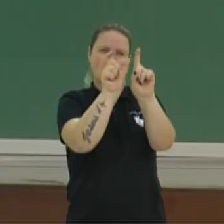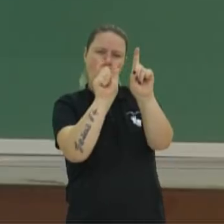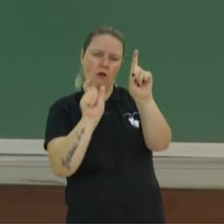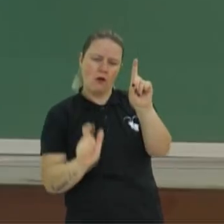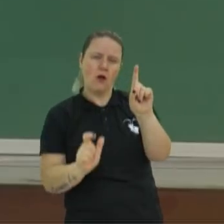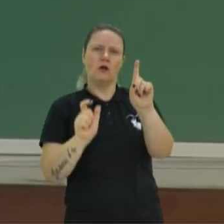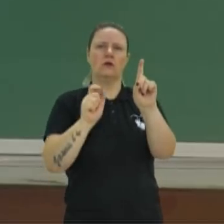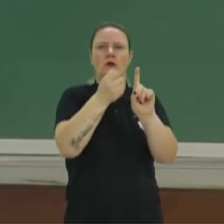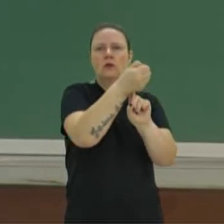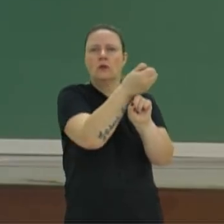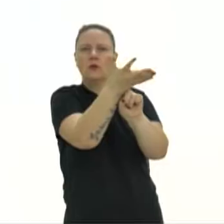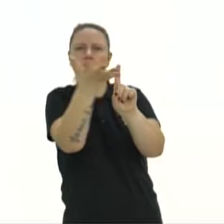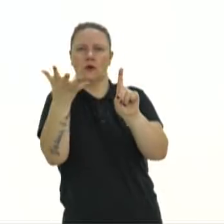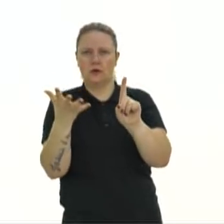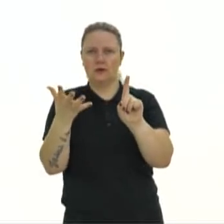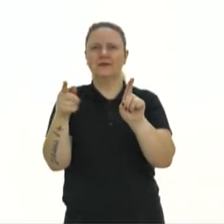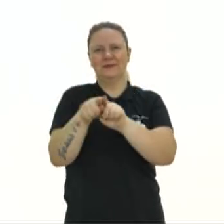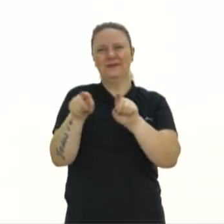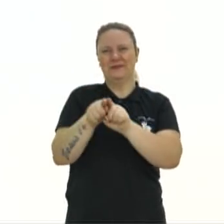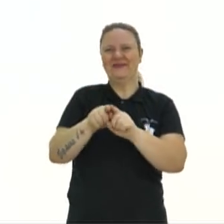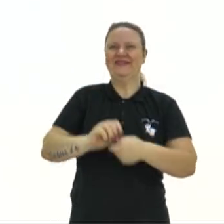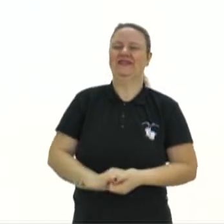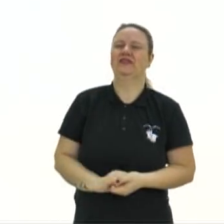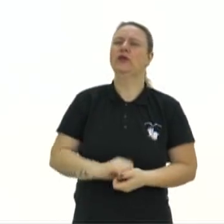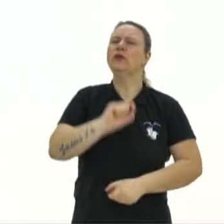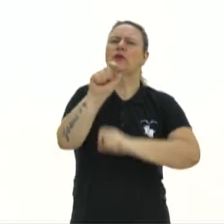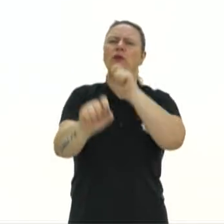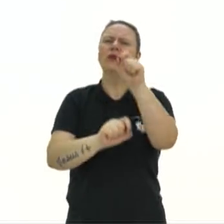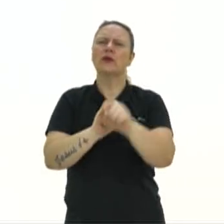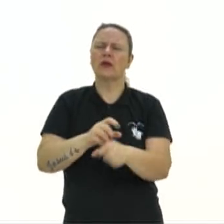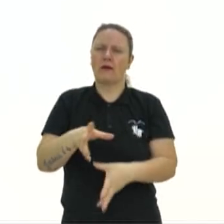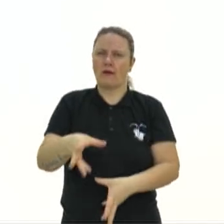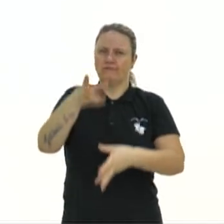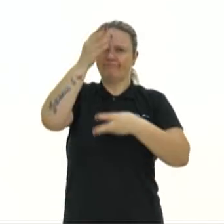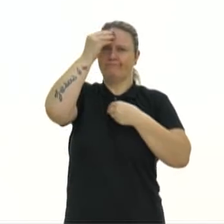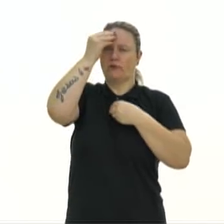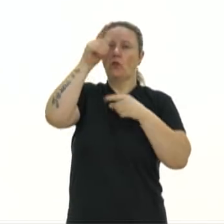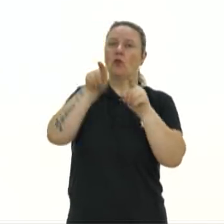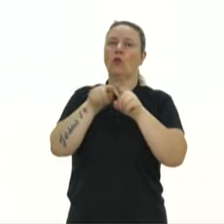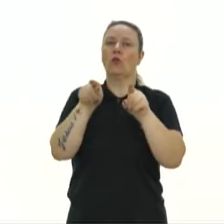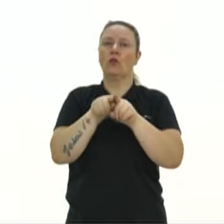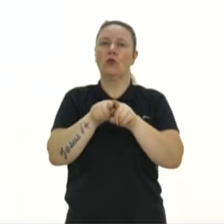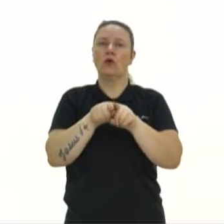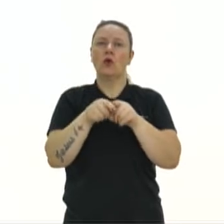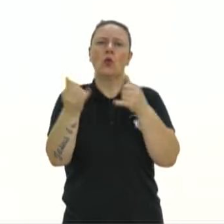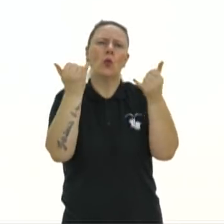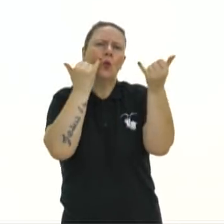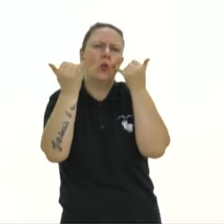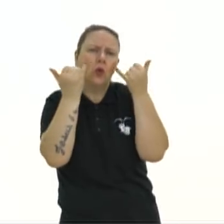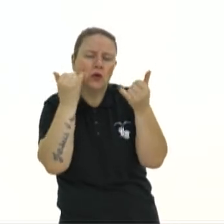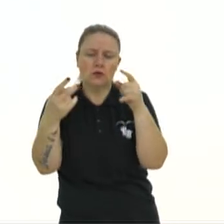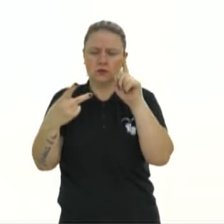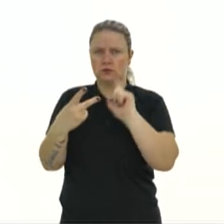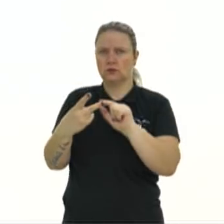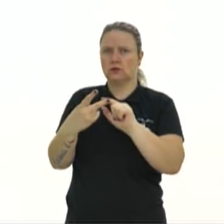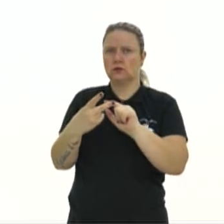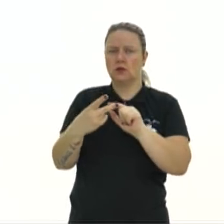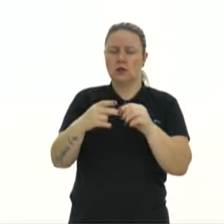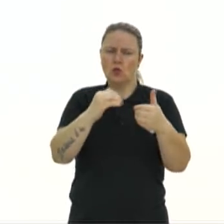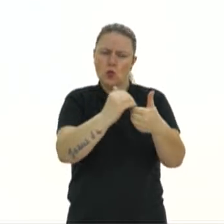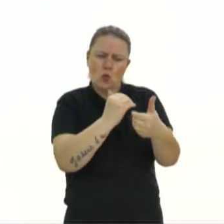Resumindo, o que aprendemos hoje? Realizamos a leitura e compreensão da notícia, um guia de como verificar se uma notícia é